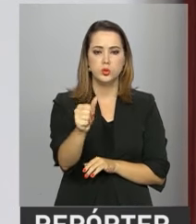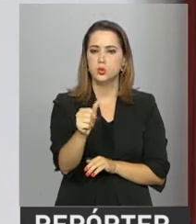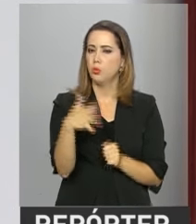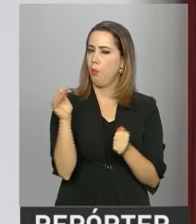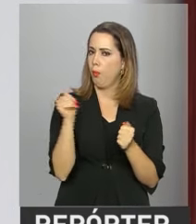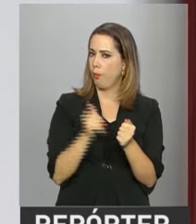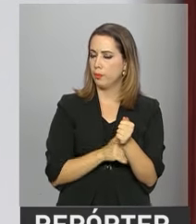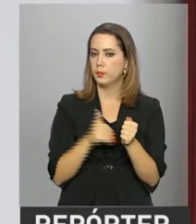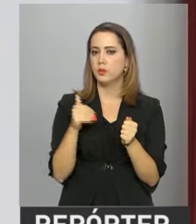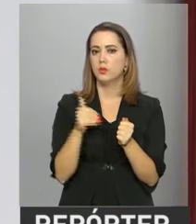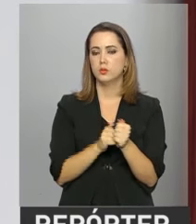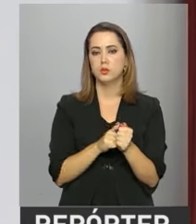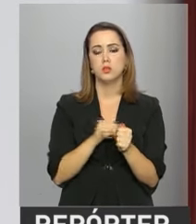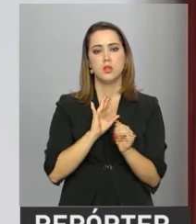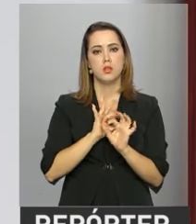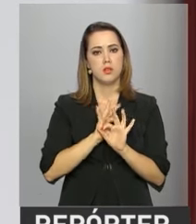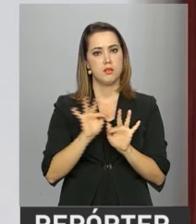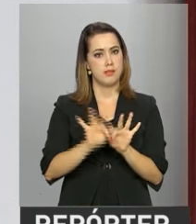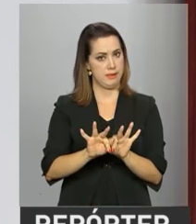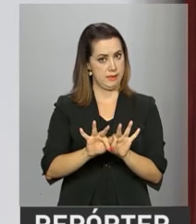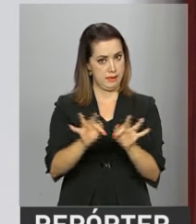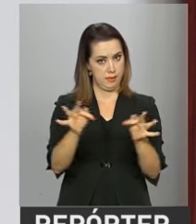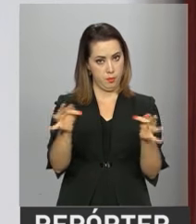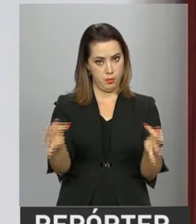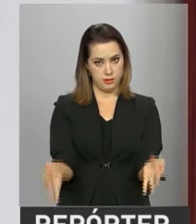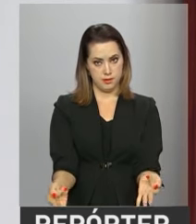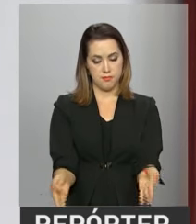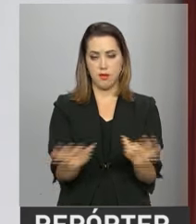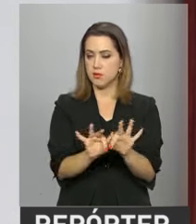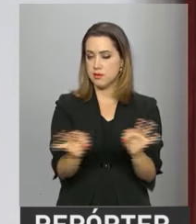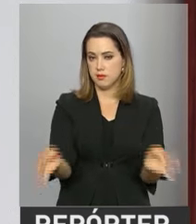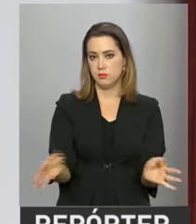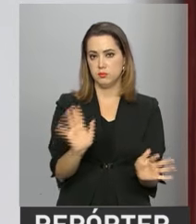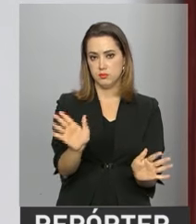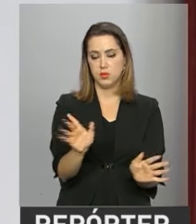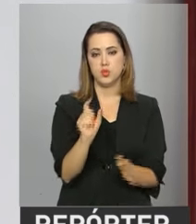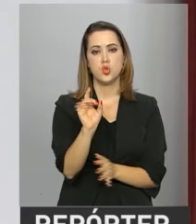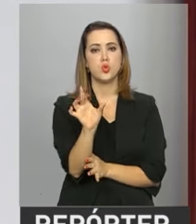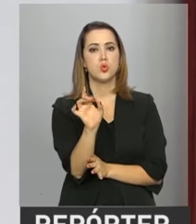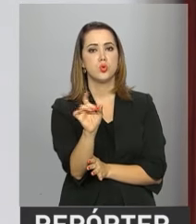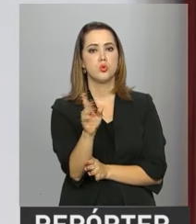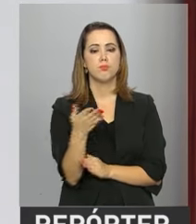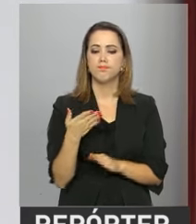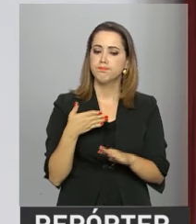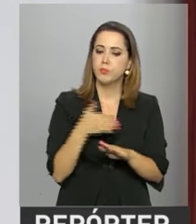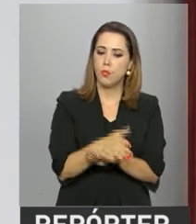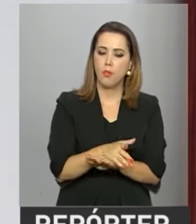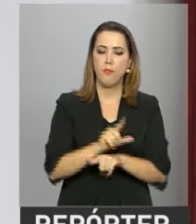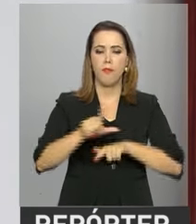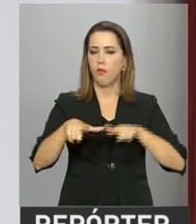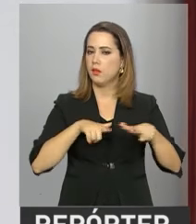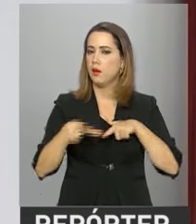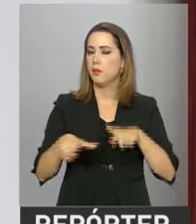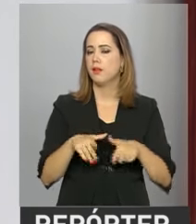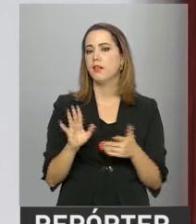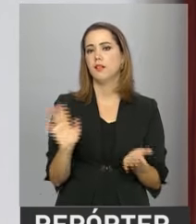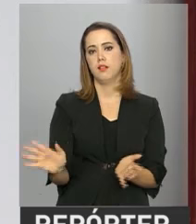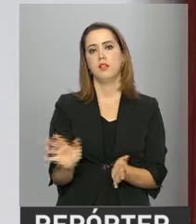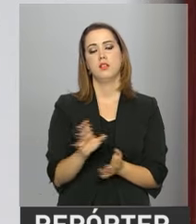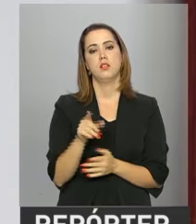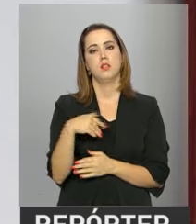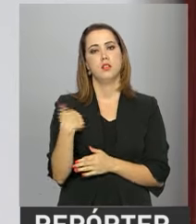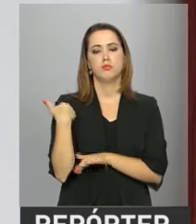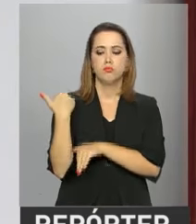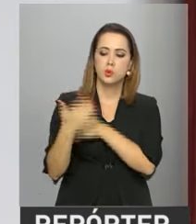foi o presidente Marco Maciel, que o nosso papel é apenas, né, ocupar a presidência por esses dias, né, e que